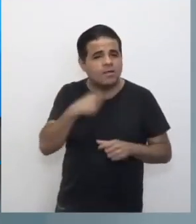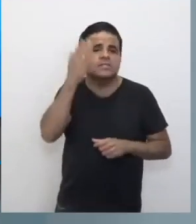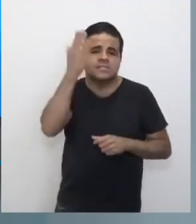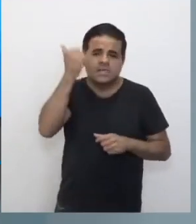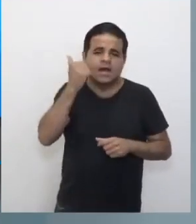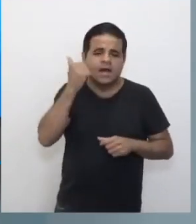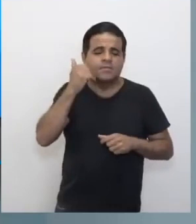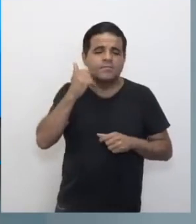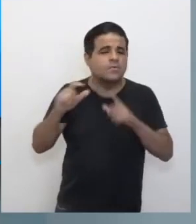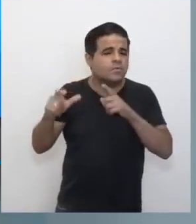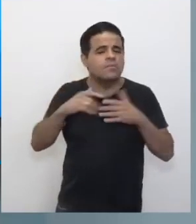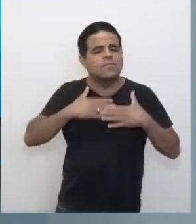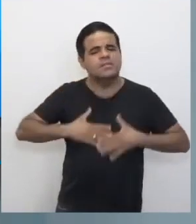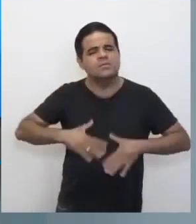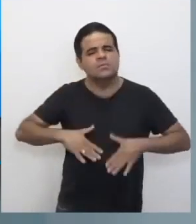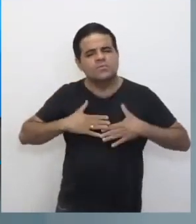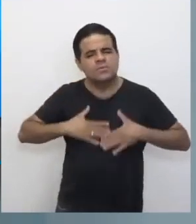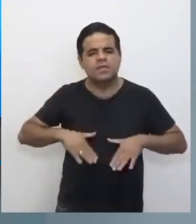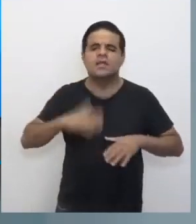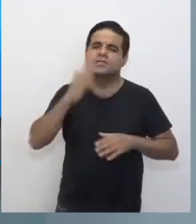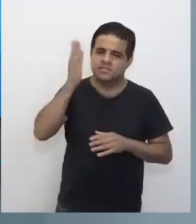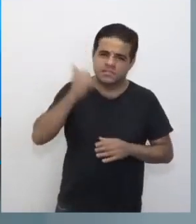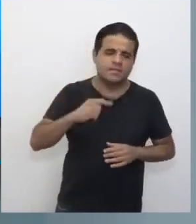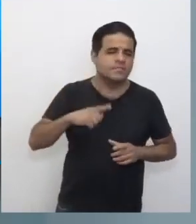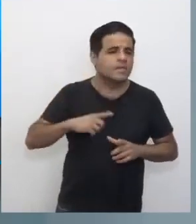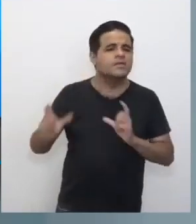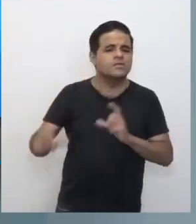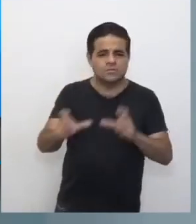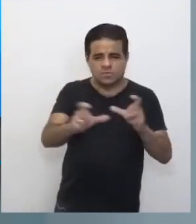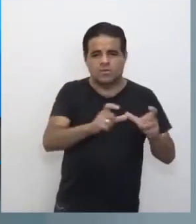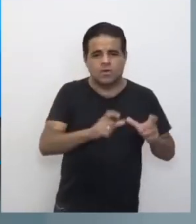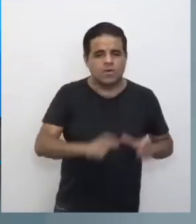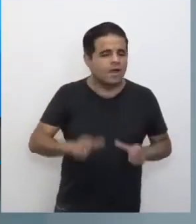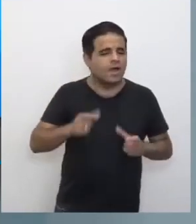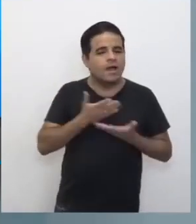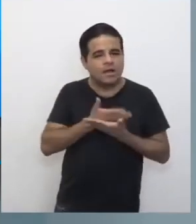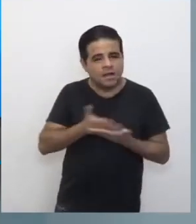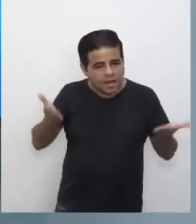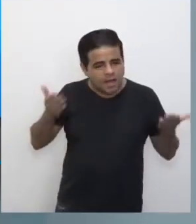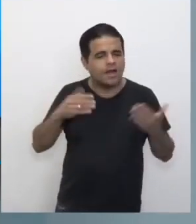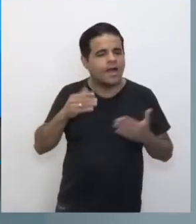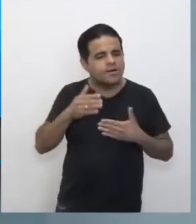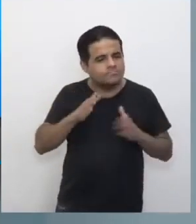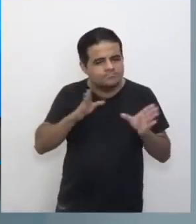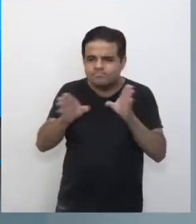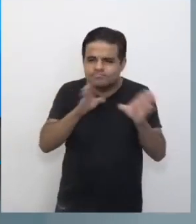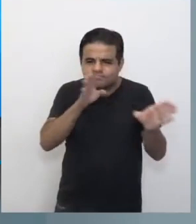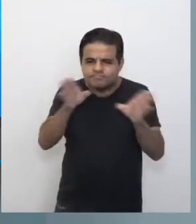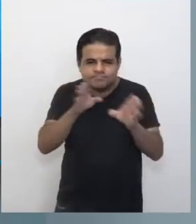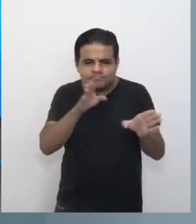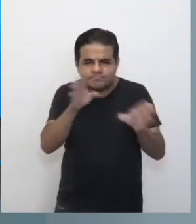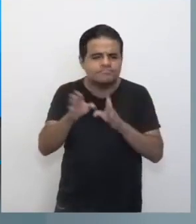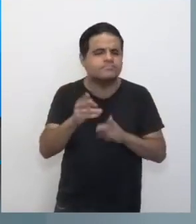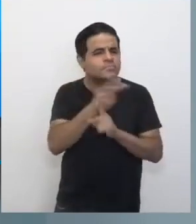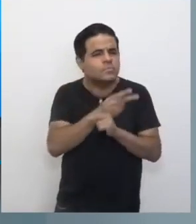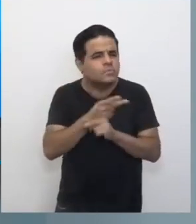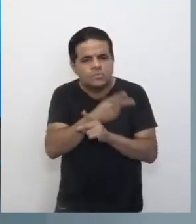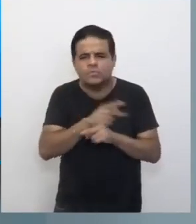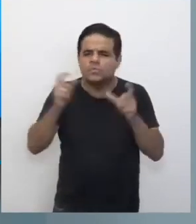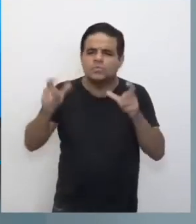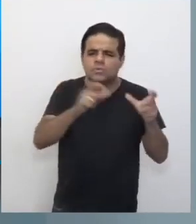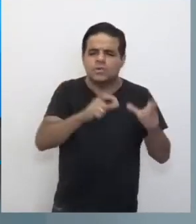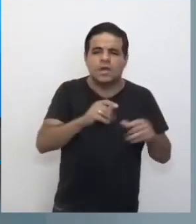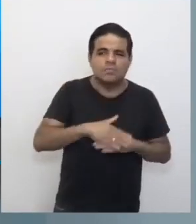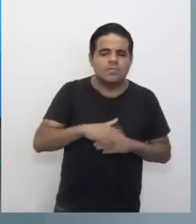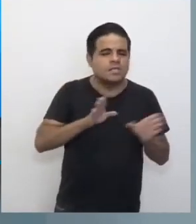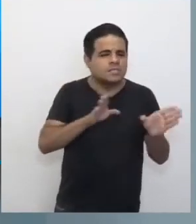Quem está numa cidade mais tranquila, aí sabe que tem esses locais muito mais acessíveis, né? Então, procura locais que sejam